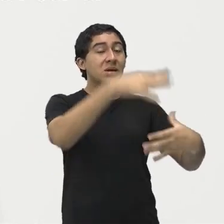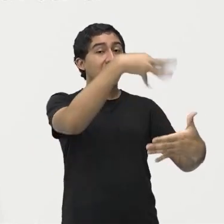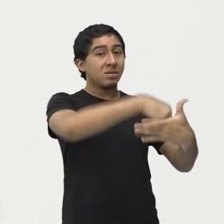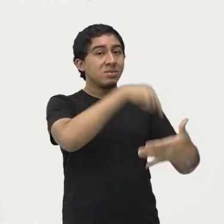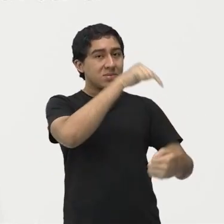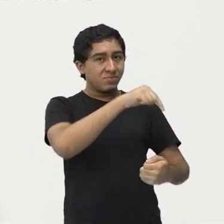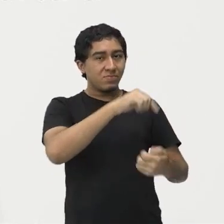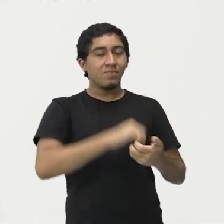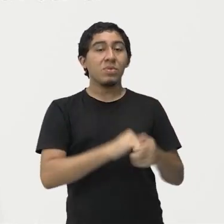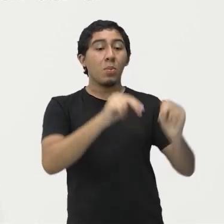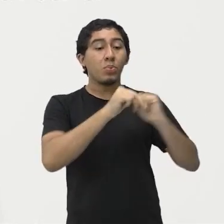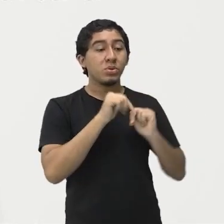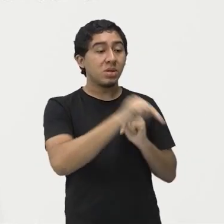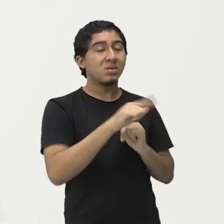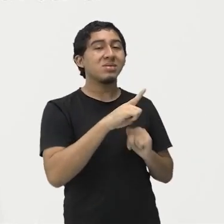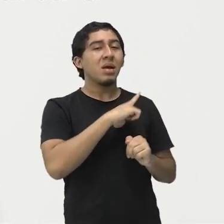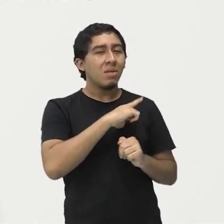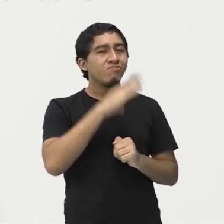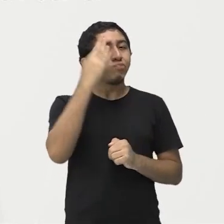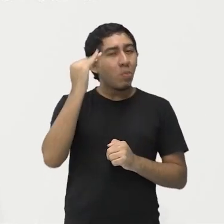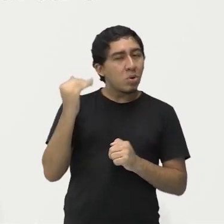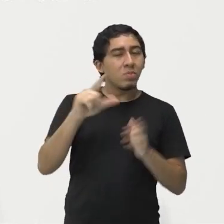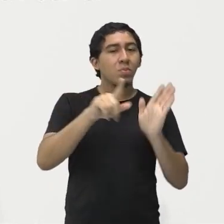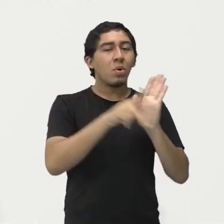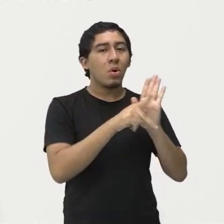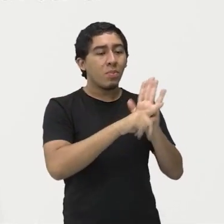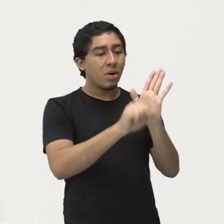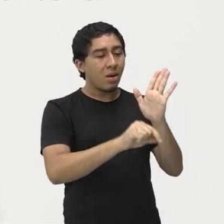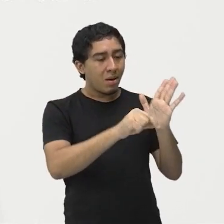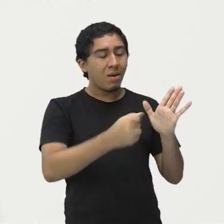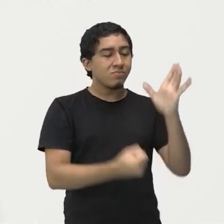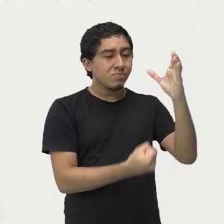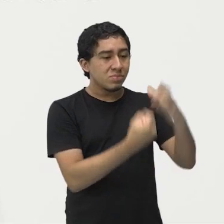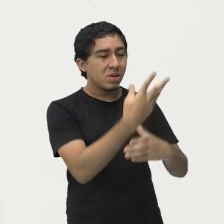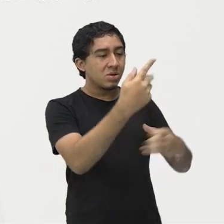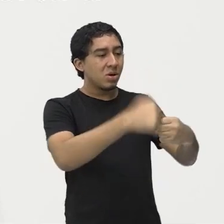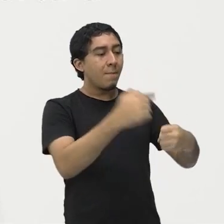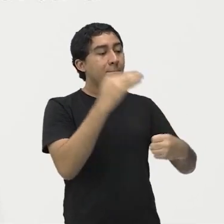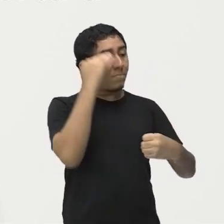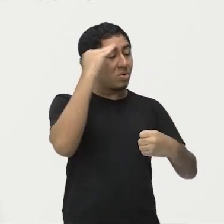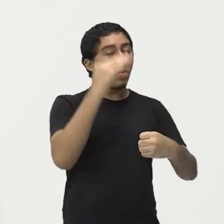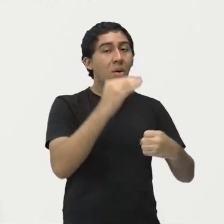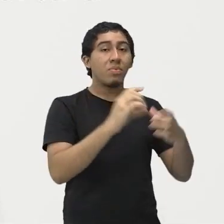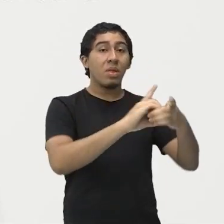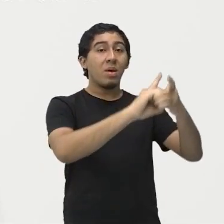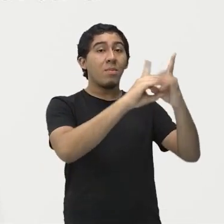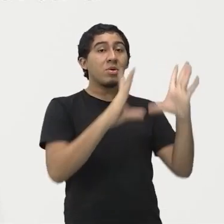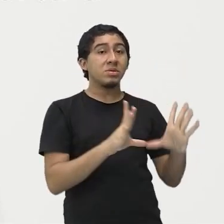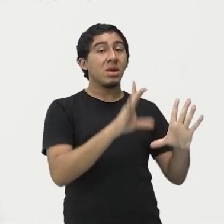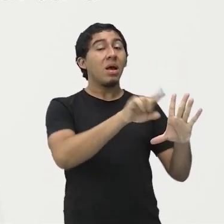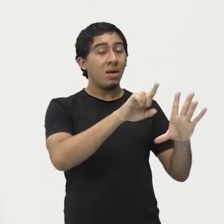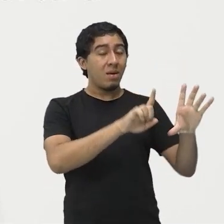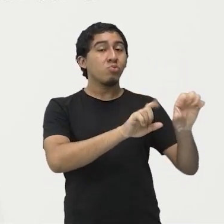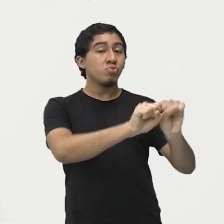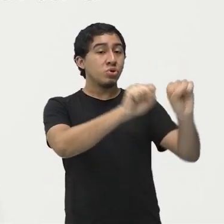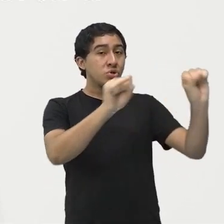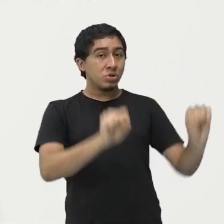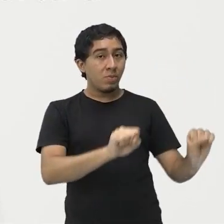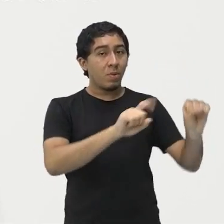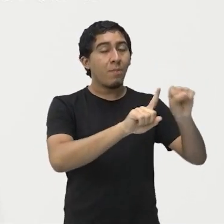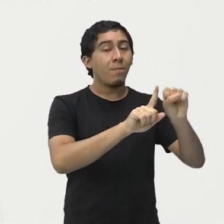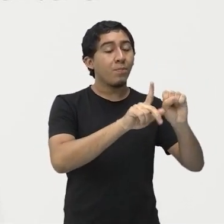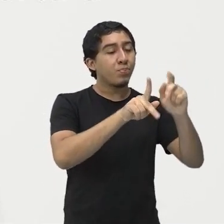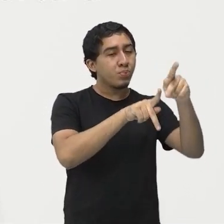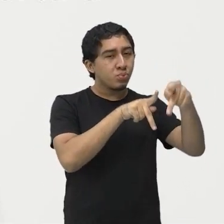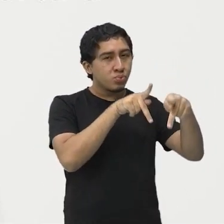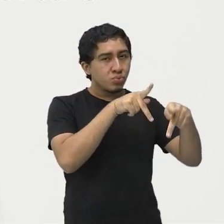como lar da democracia, que é um sistema político que surgiu lá no século IV a.C. A